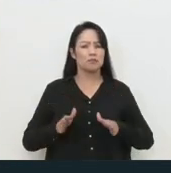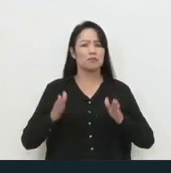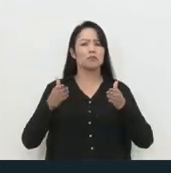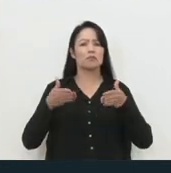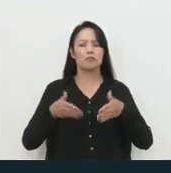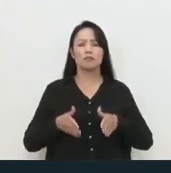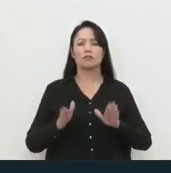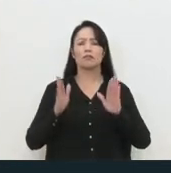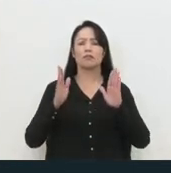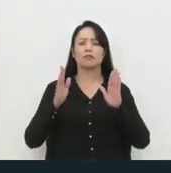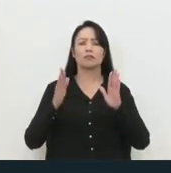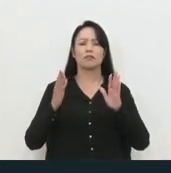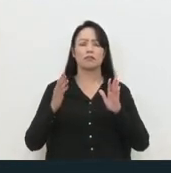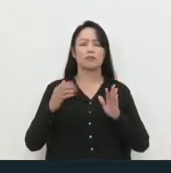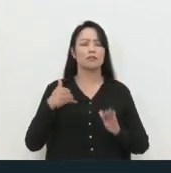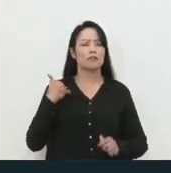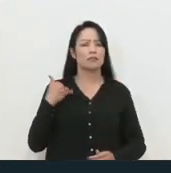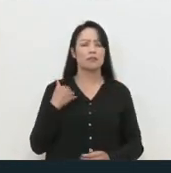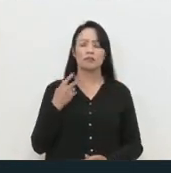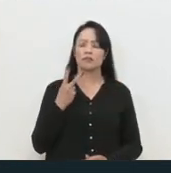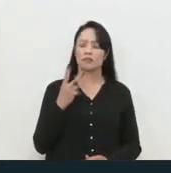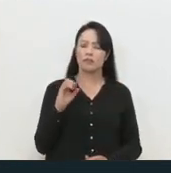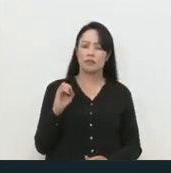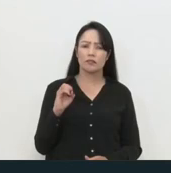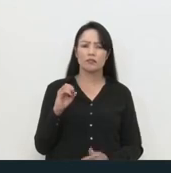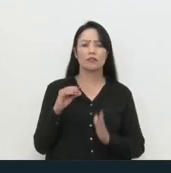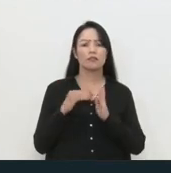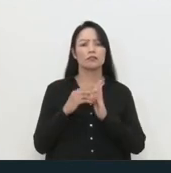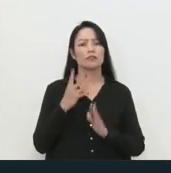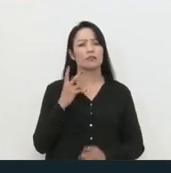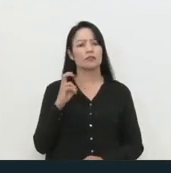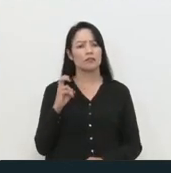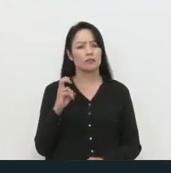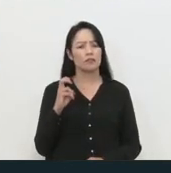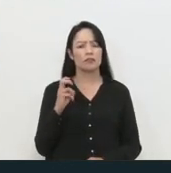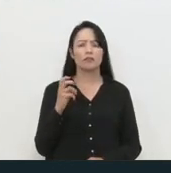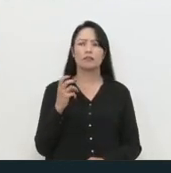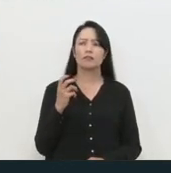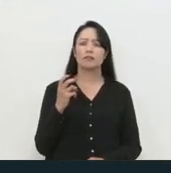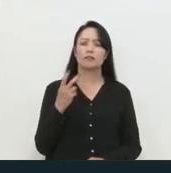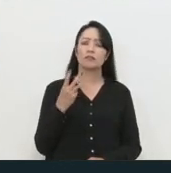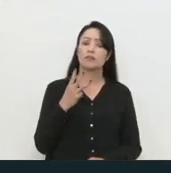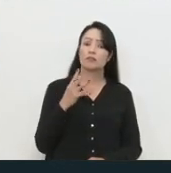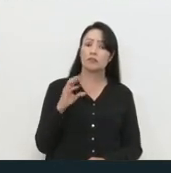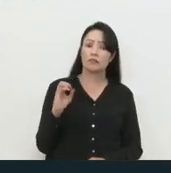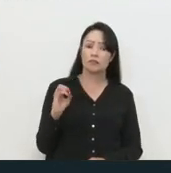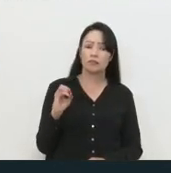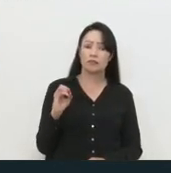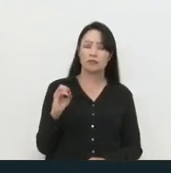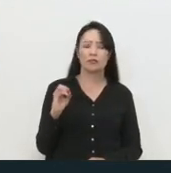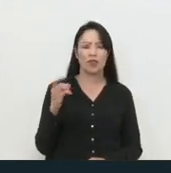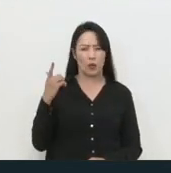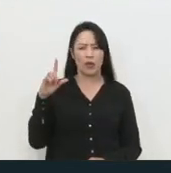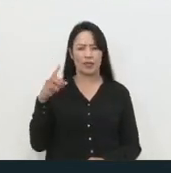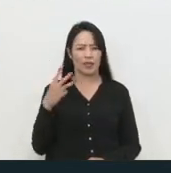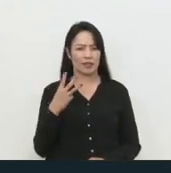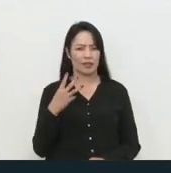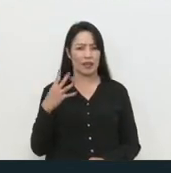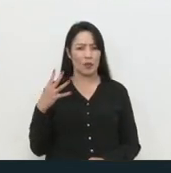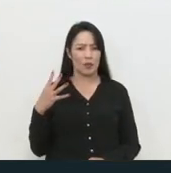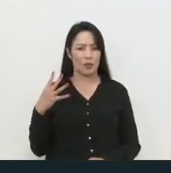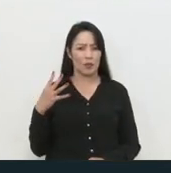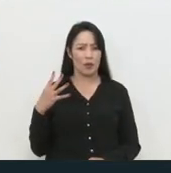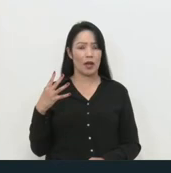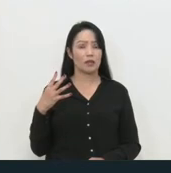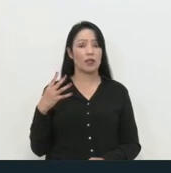mulheres de 20 25 anos 30 anos outro caso que eu estou uma mulher de 34 anos que já está no